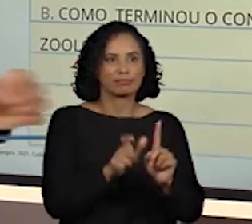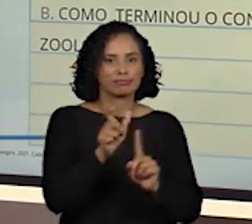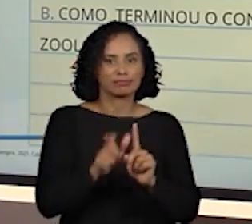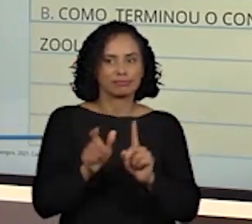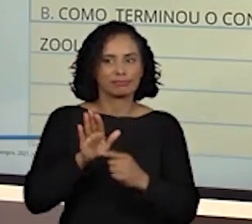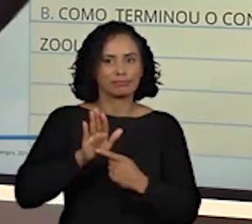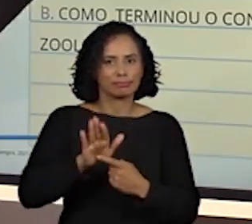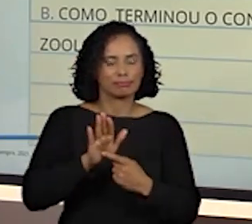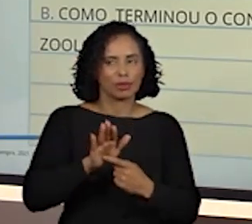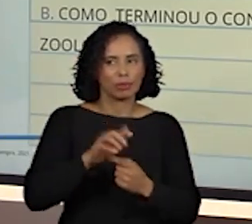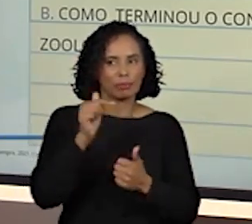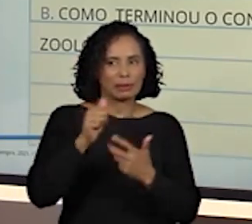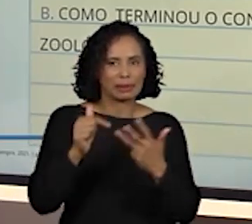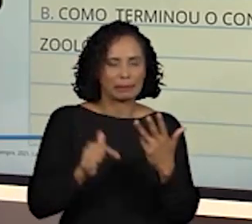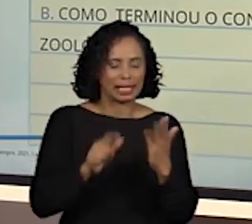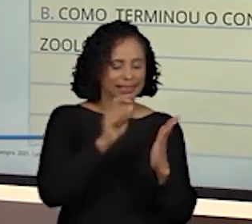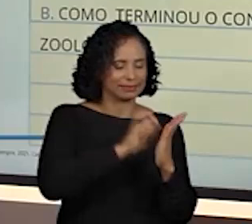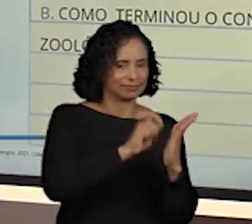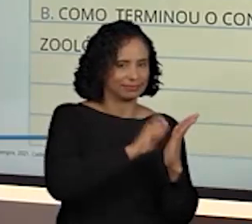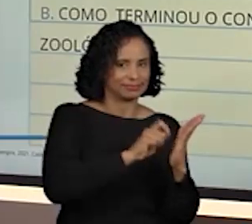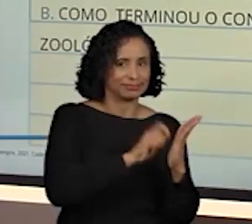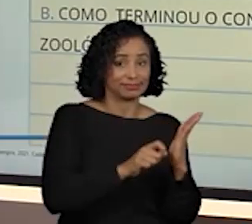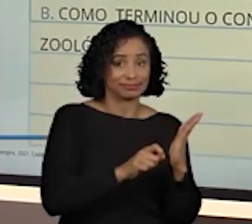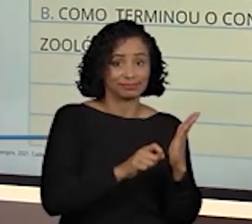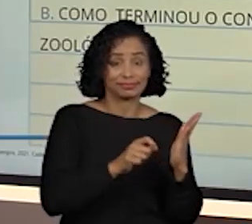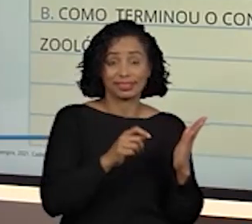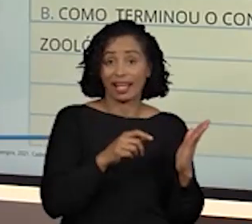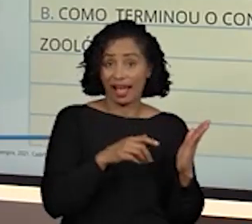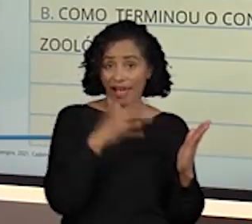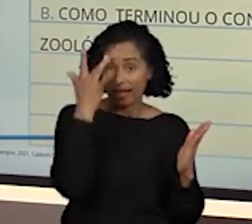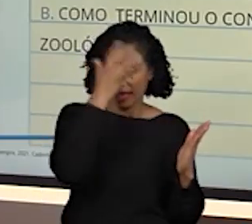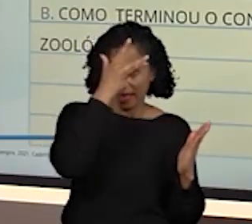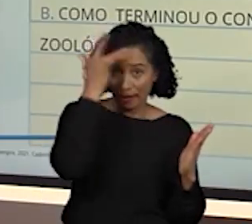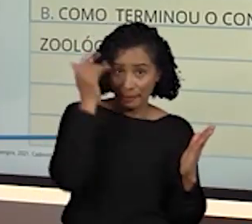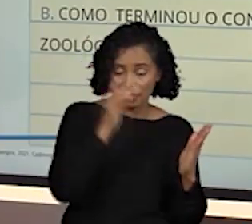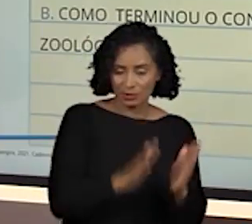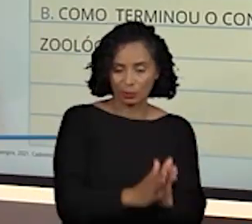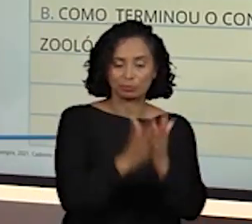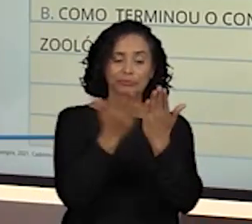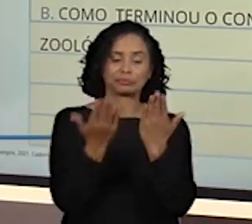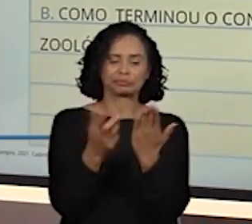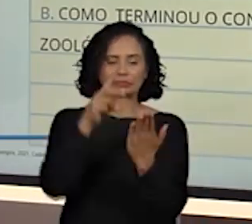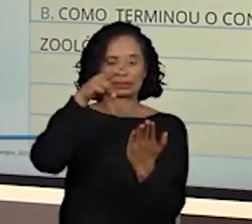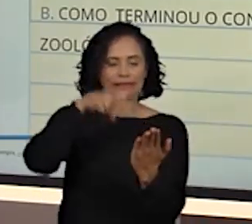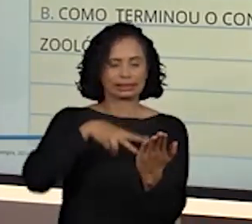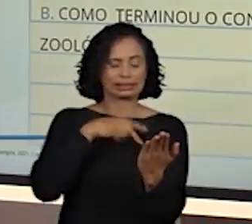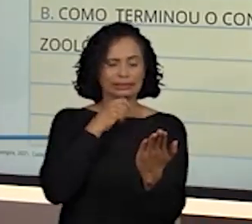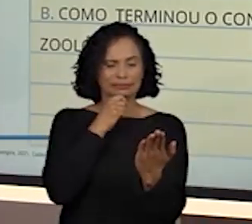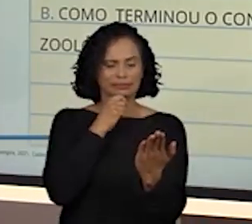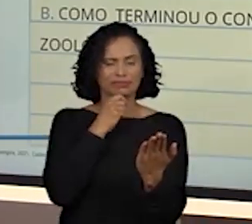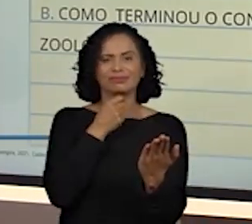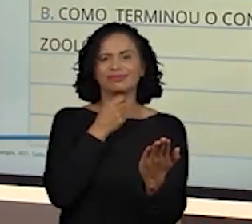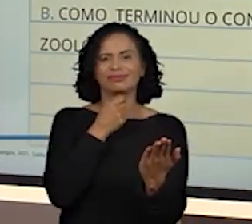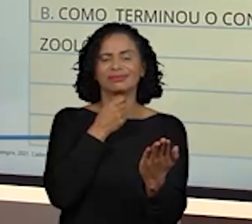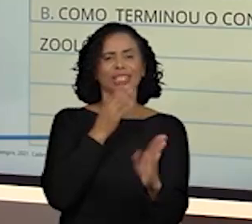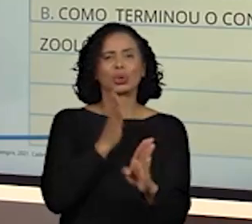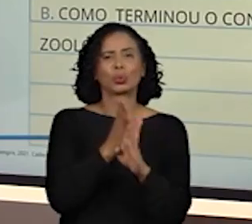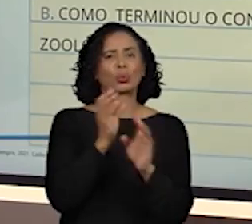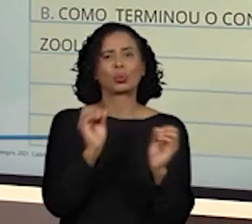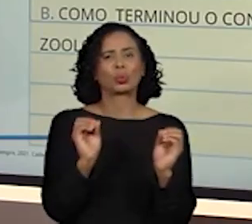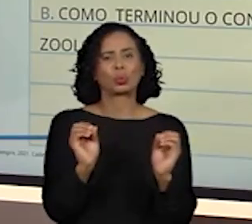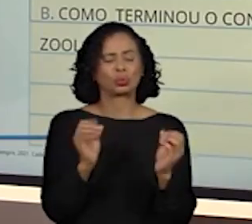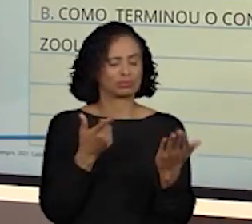hora os... Aí o autor decide, não vou revelar, vou deixar um